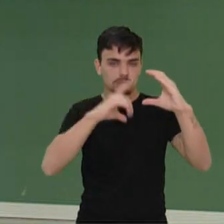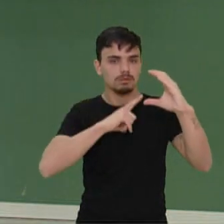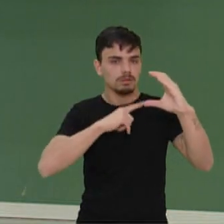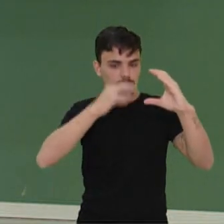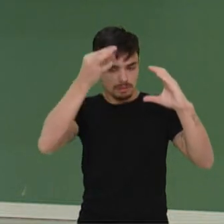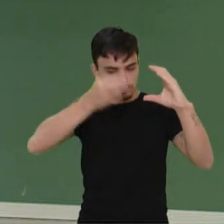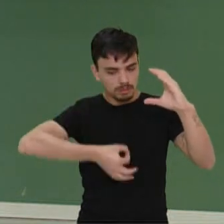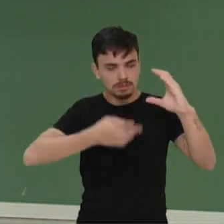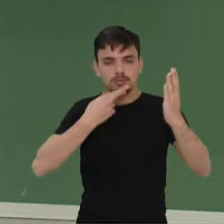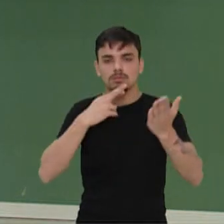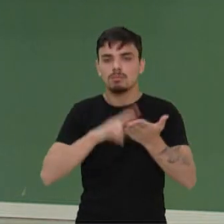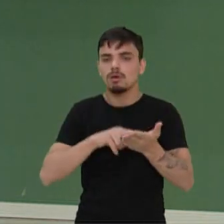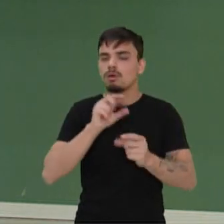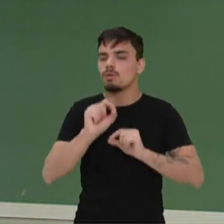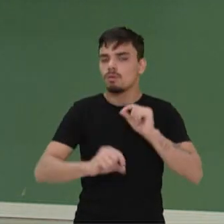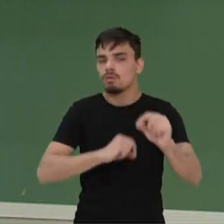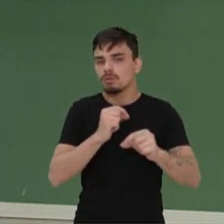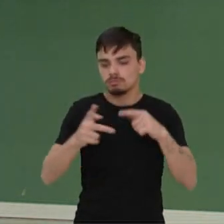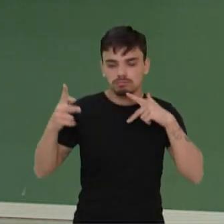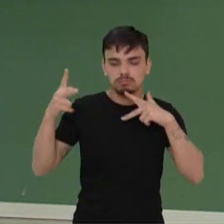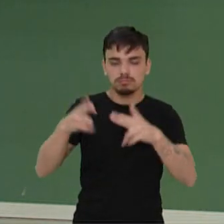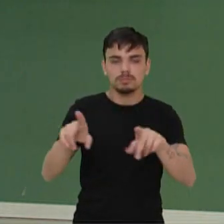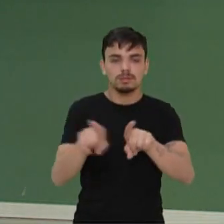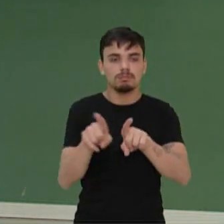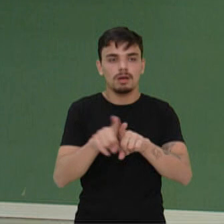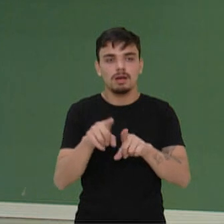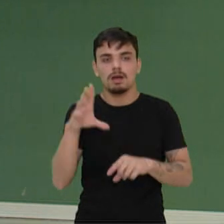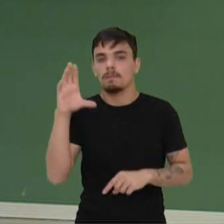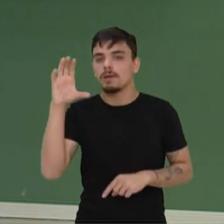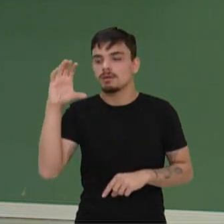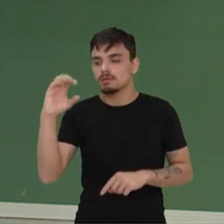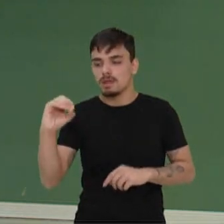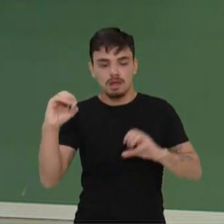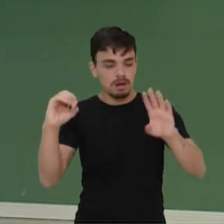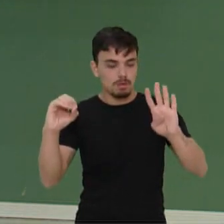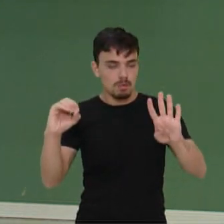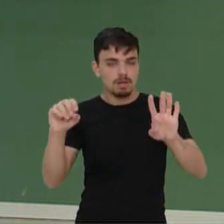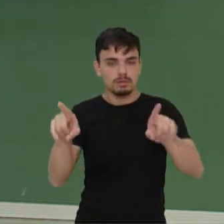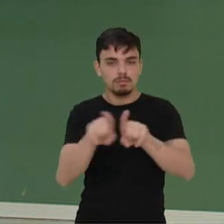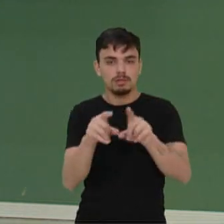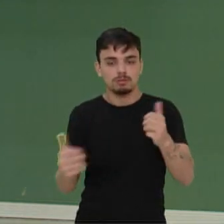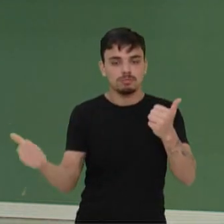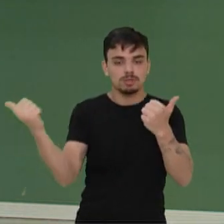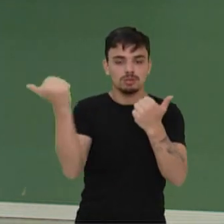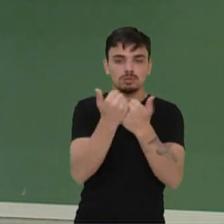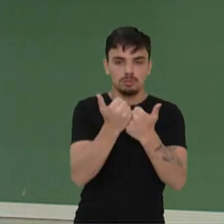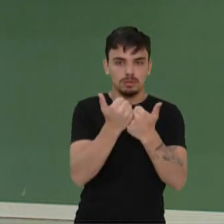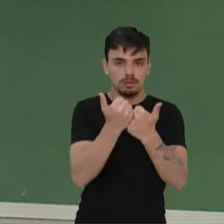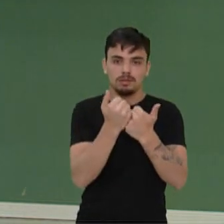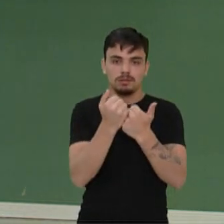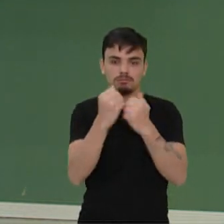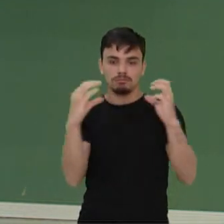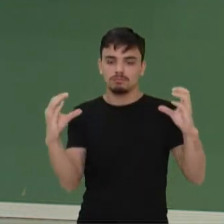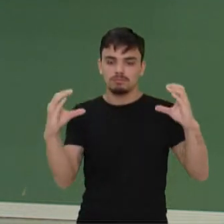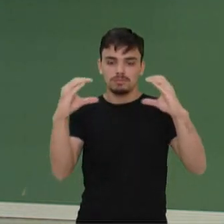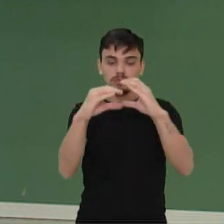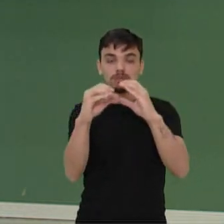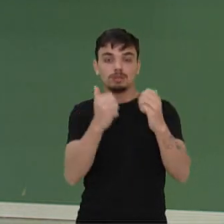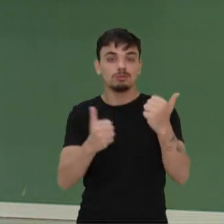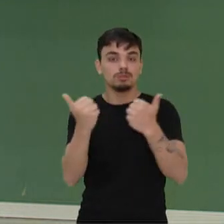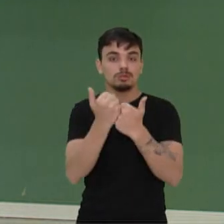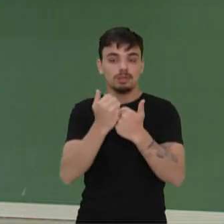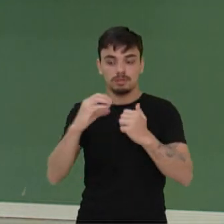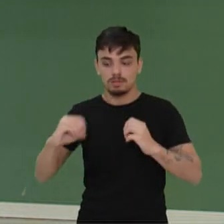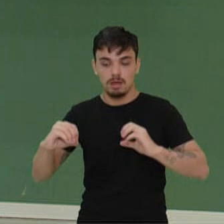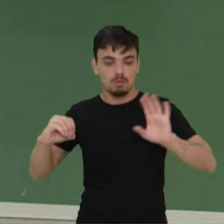o resultado é o mesmo. Pega o 0 e o 4, substitua na função. Eu garanto para vocês que se você substituir o 0 ou